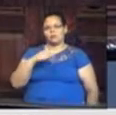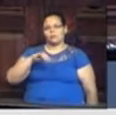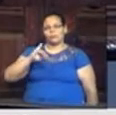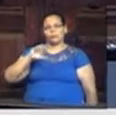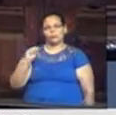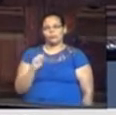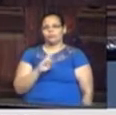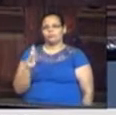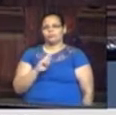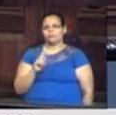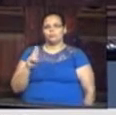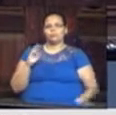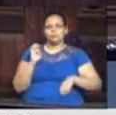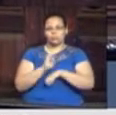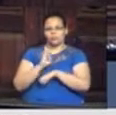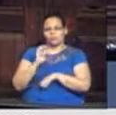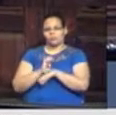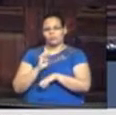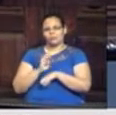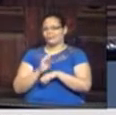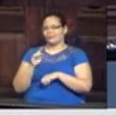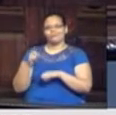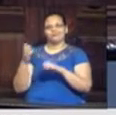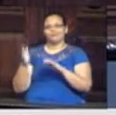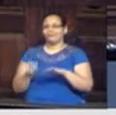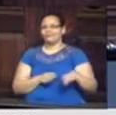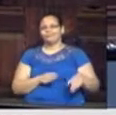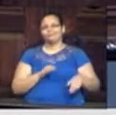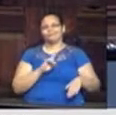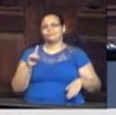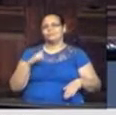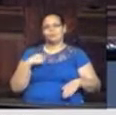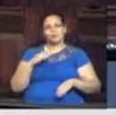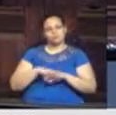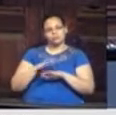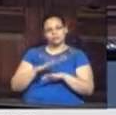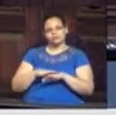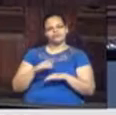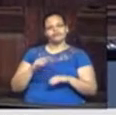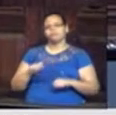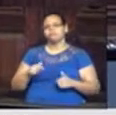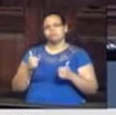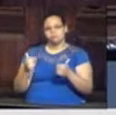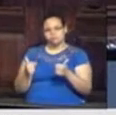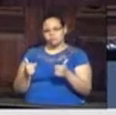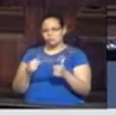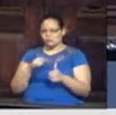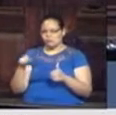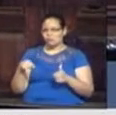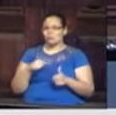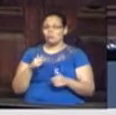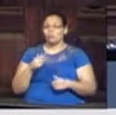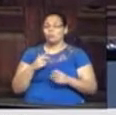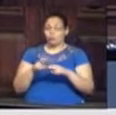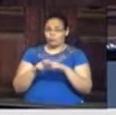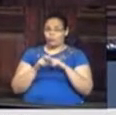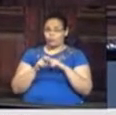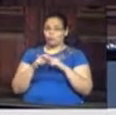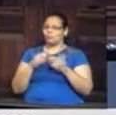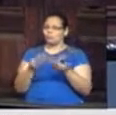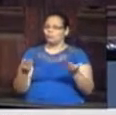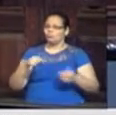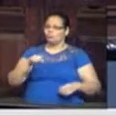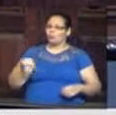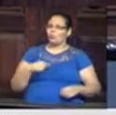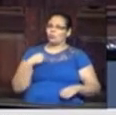de reais. O Estado se recusa a fazer o dever de casa. Por isso, senhoras e senhores, nós